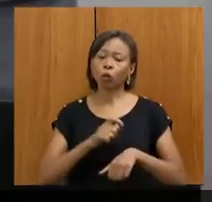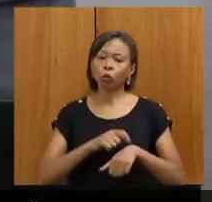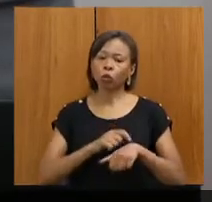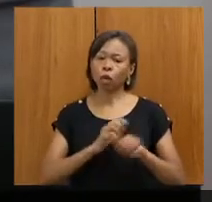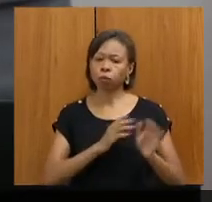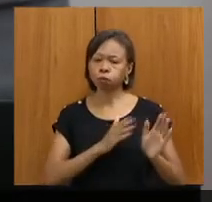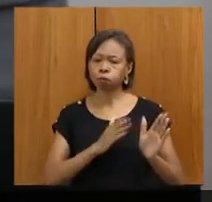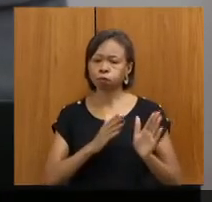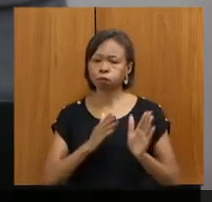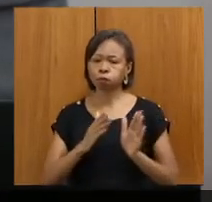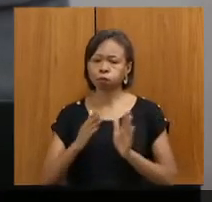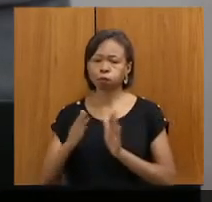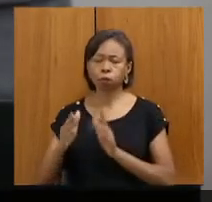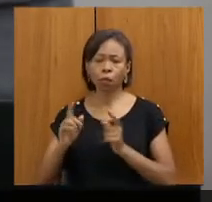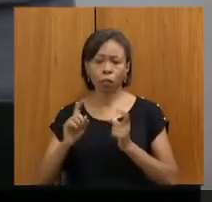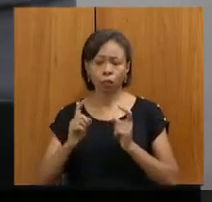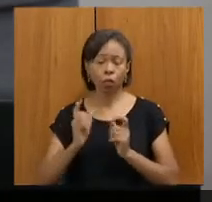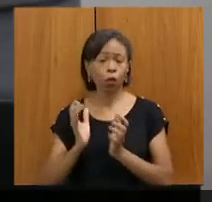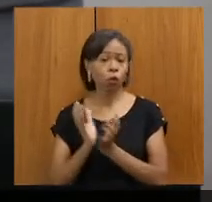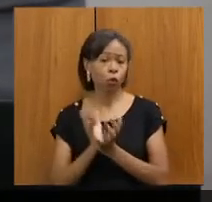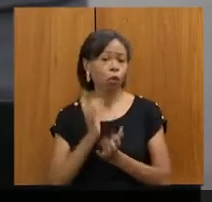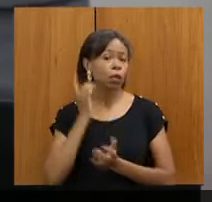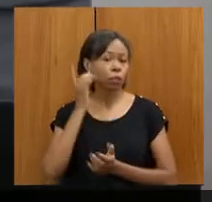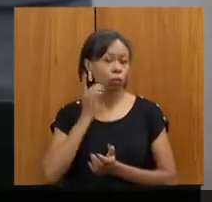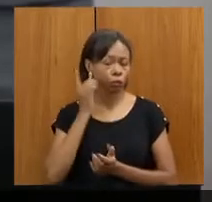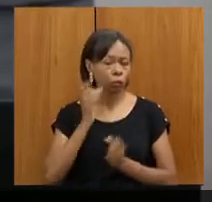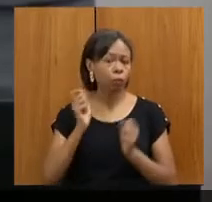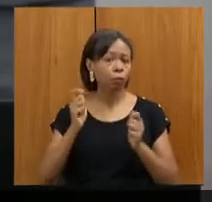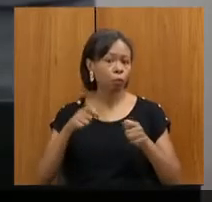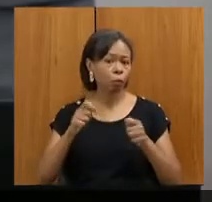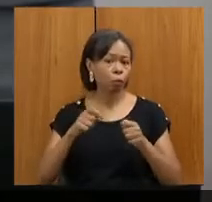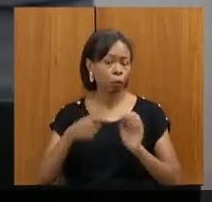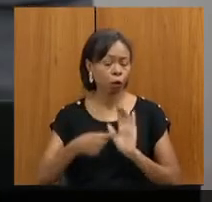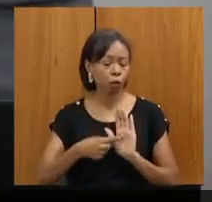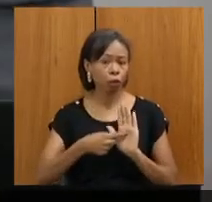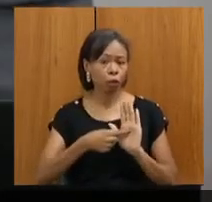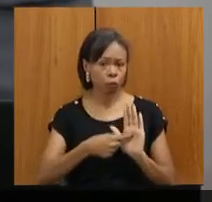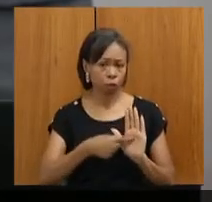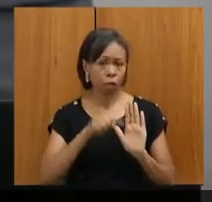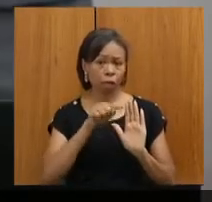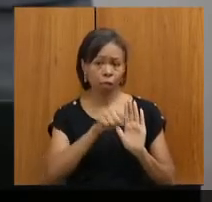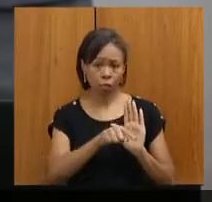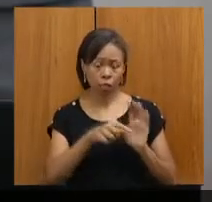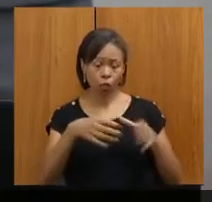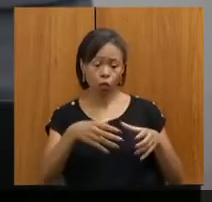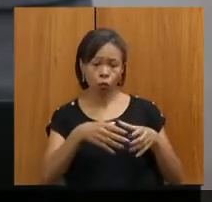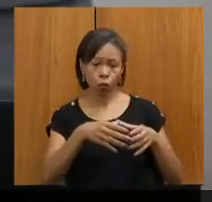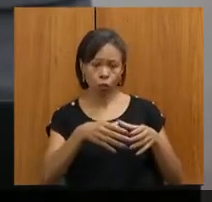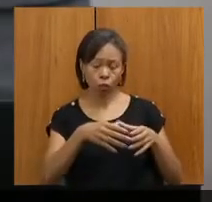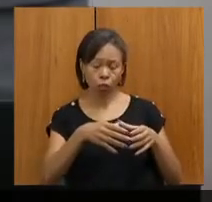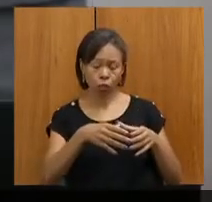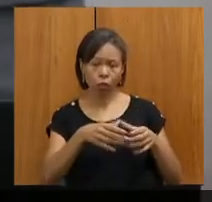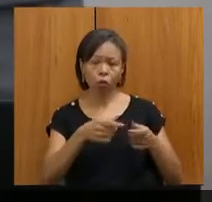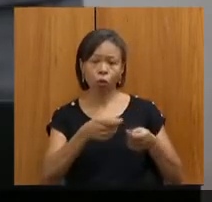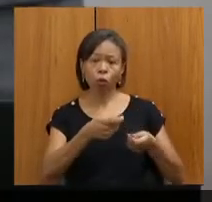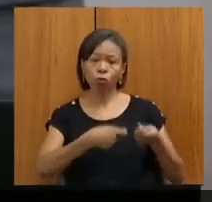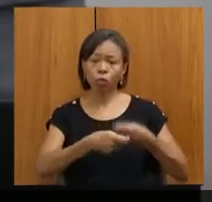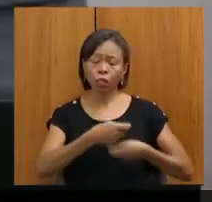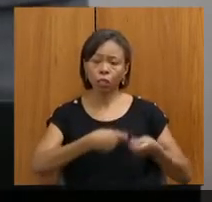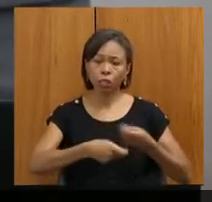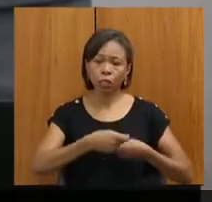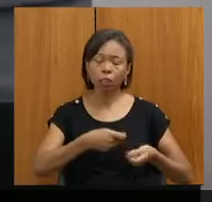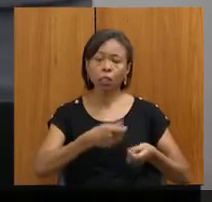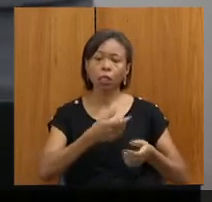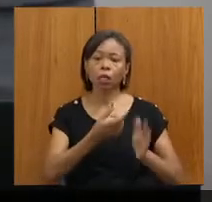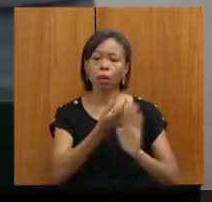deputadas e os deputados poderão apresentar na comissão de fiscalização financeira e orçamentária através da